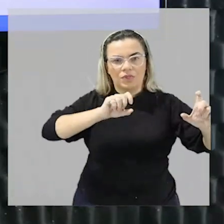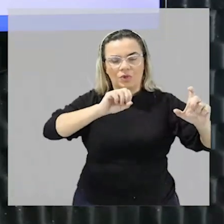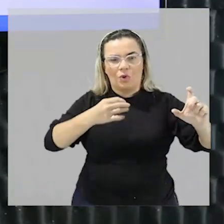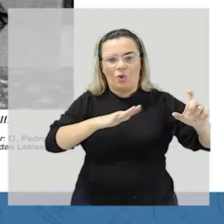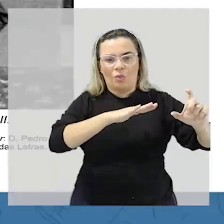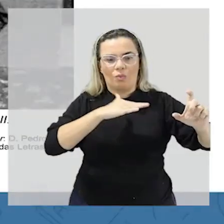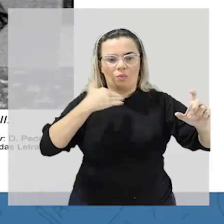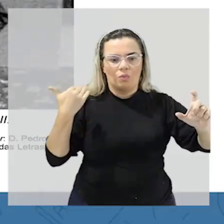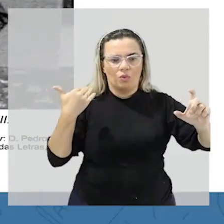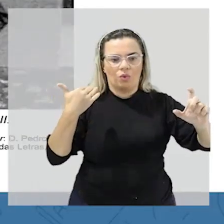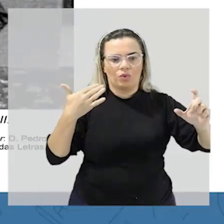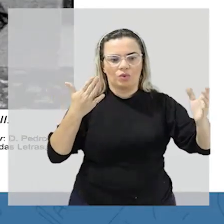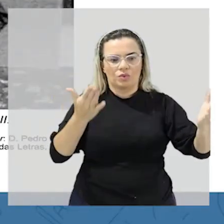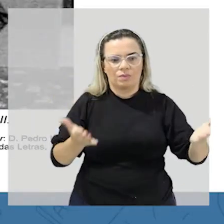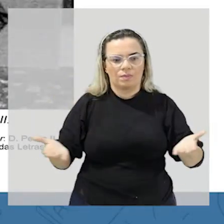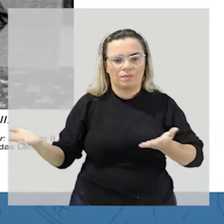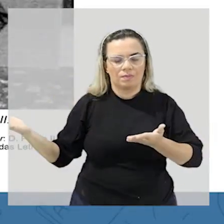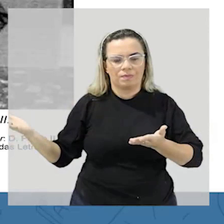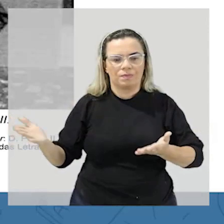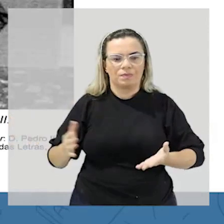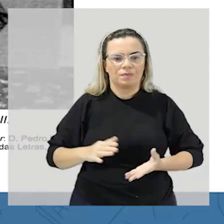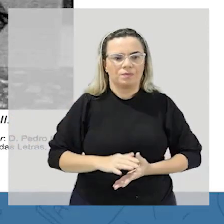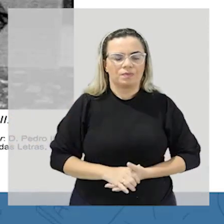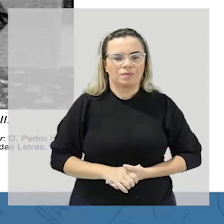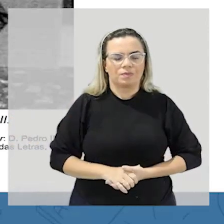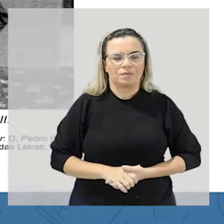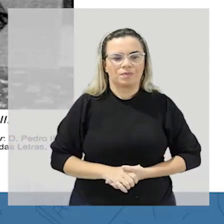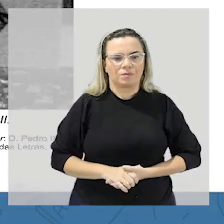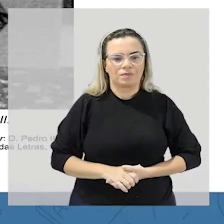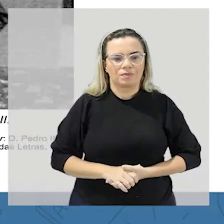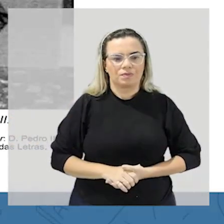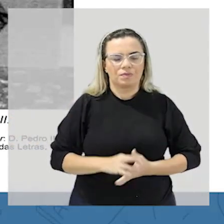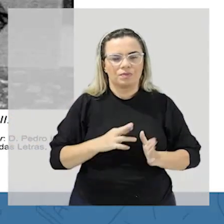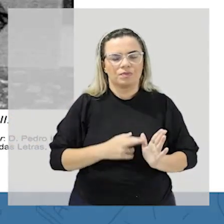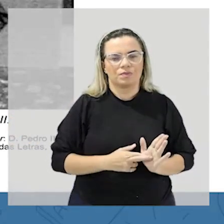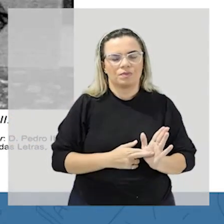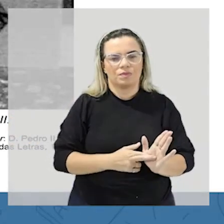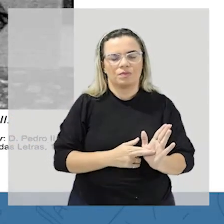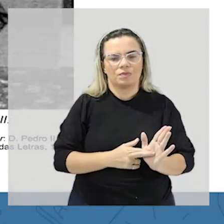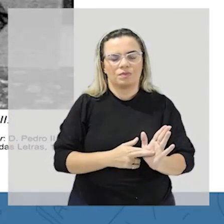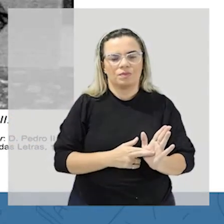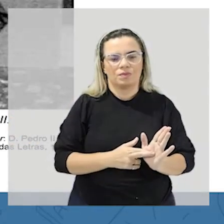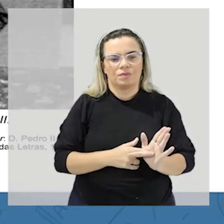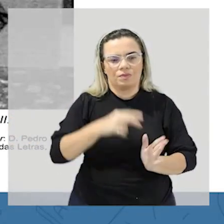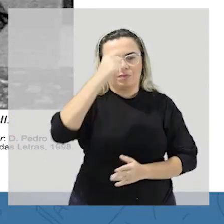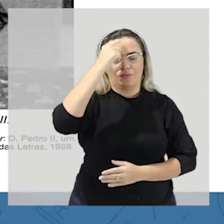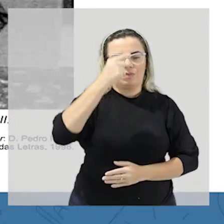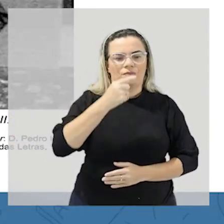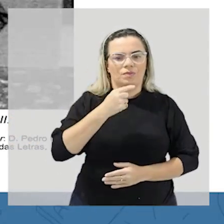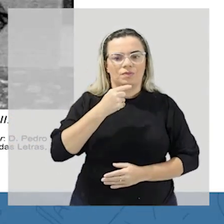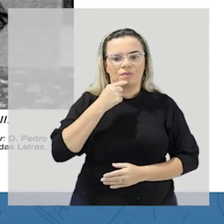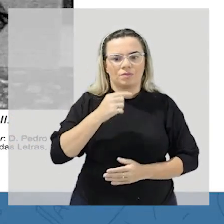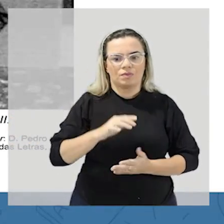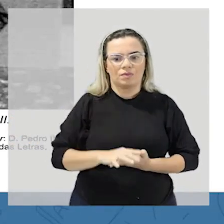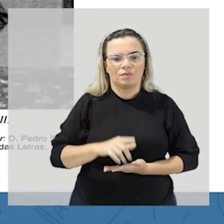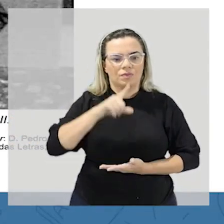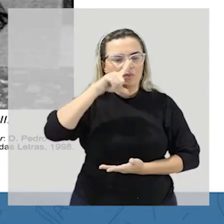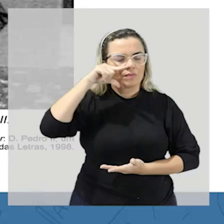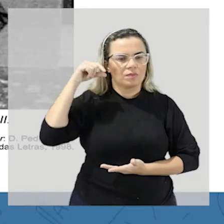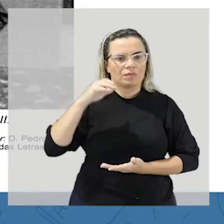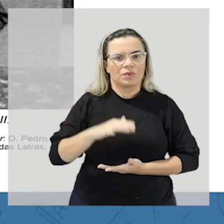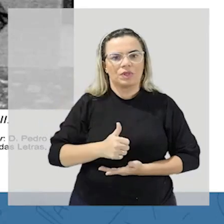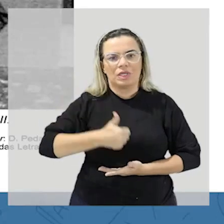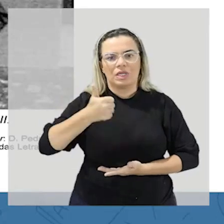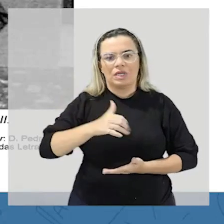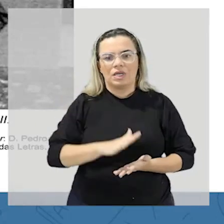O quadro, basicamente, aqui, que representa a figura de Dom Pedro, primeiro, e